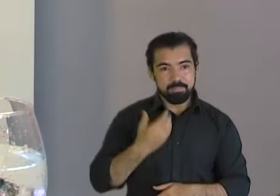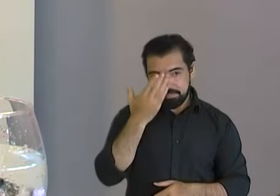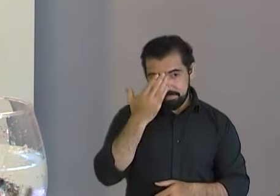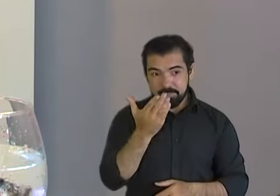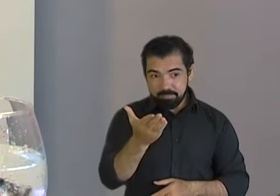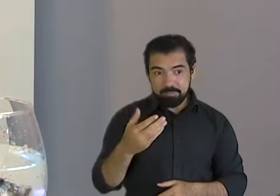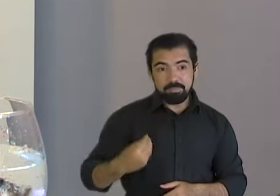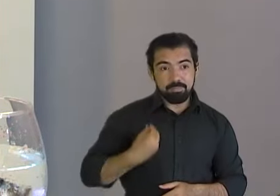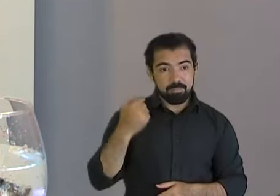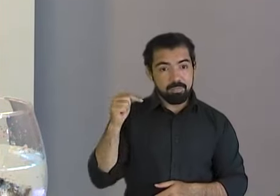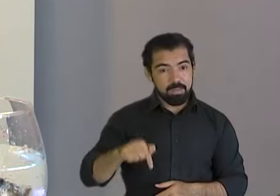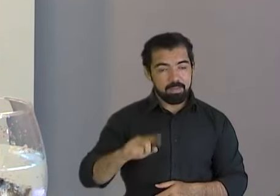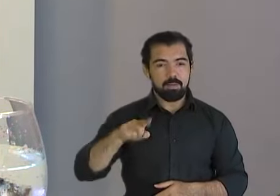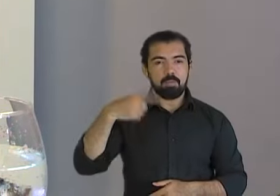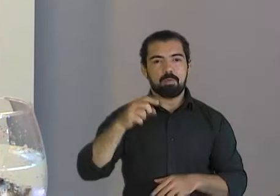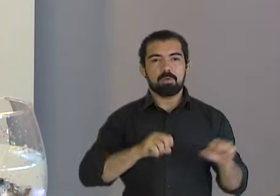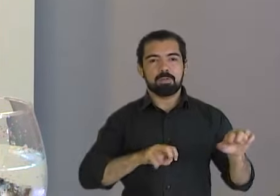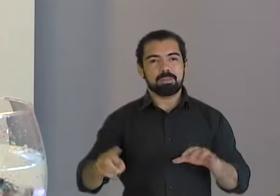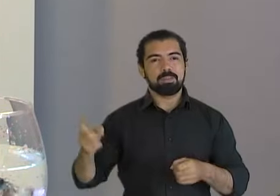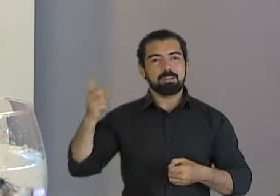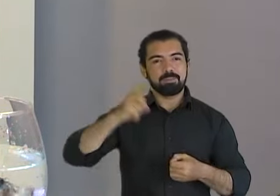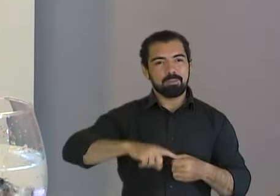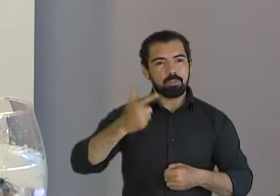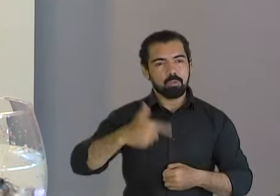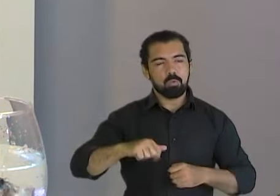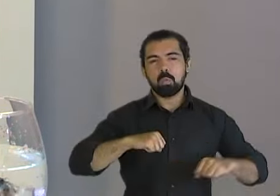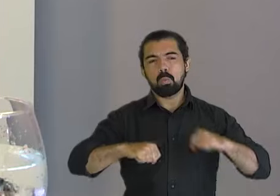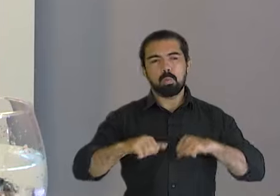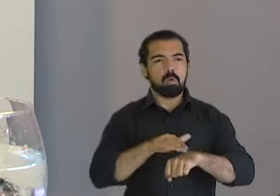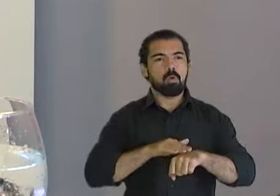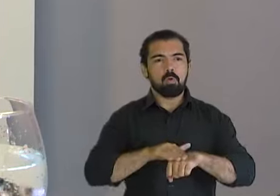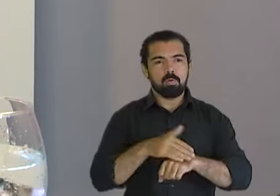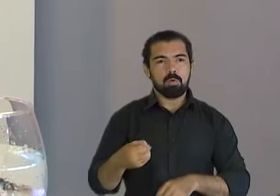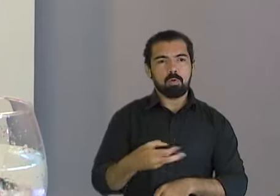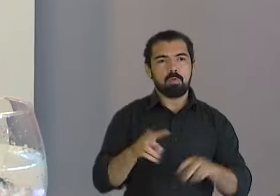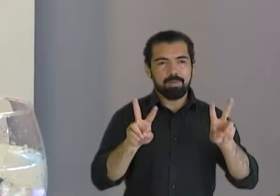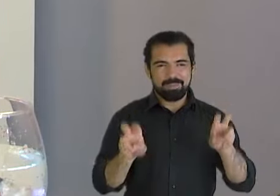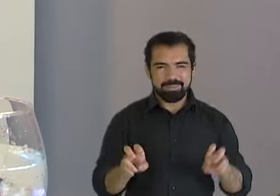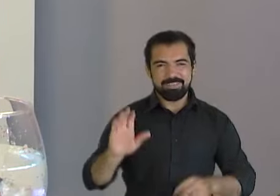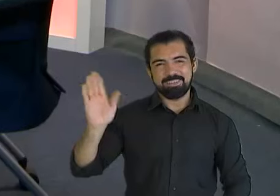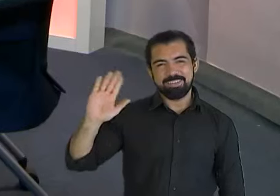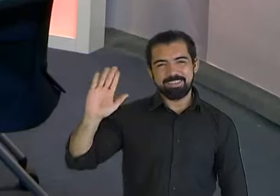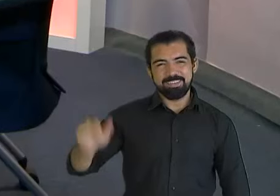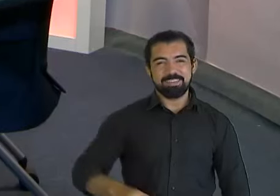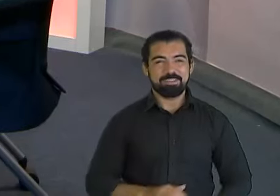E na próxima semana estamos de volta debatendo um novo assunto. Até lá!